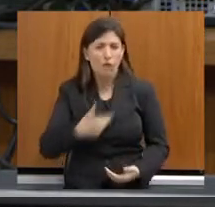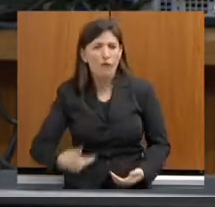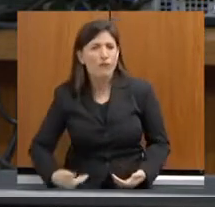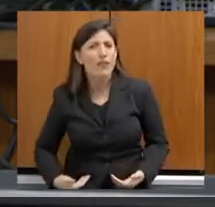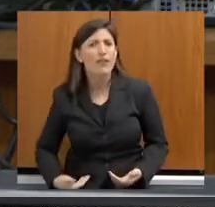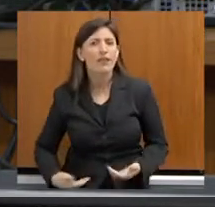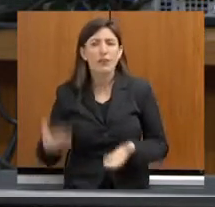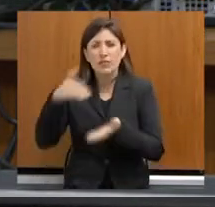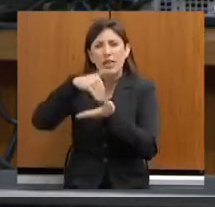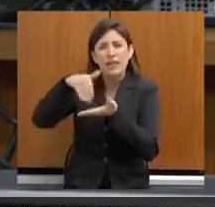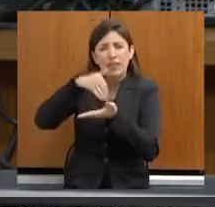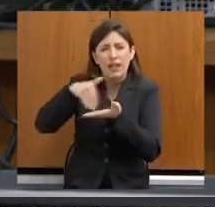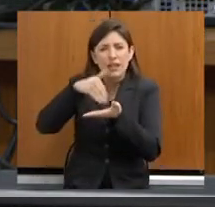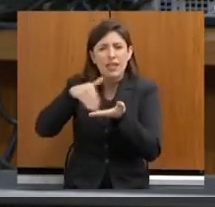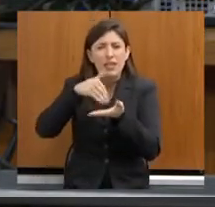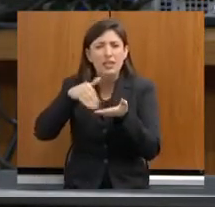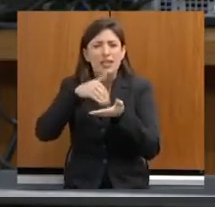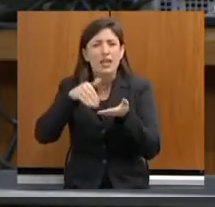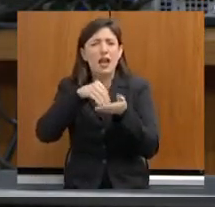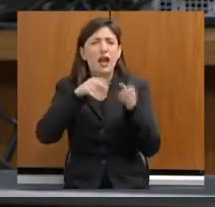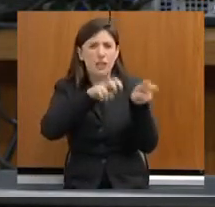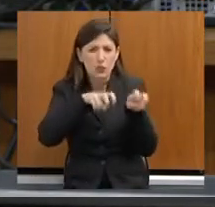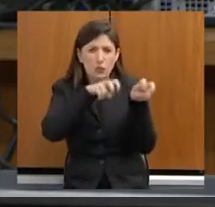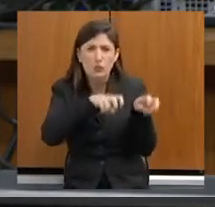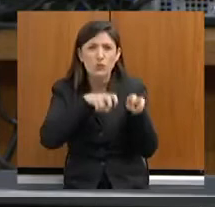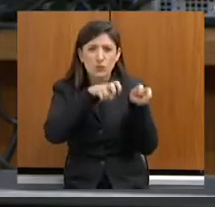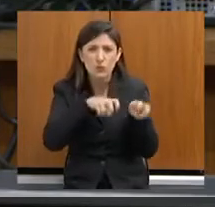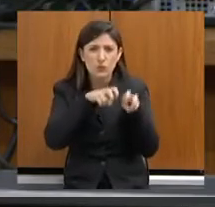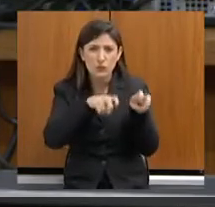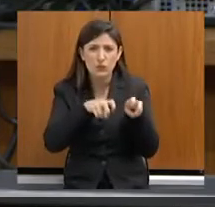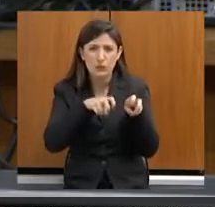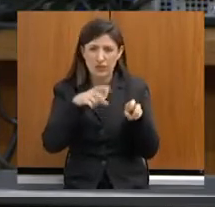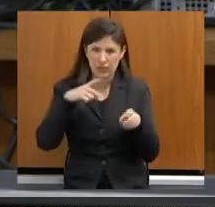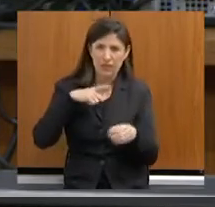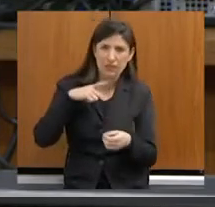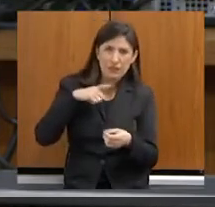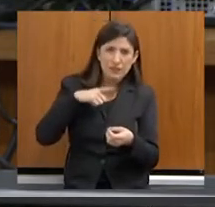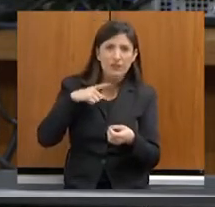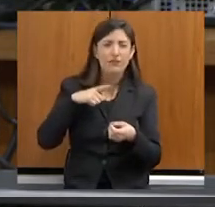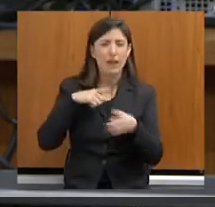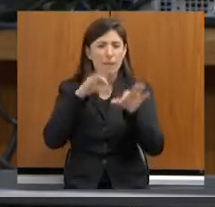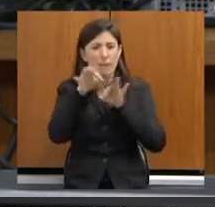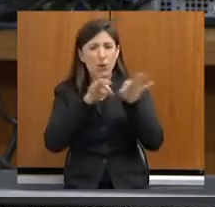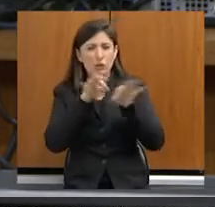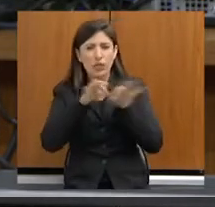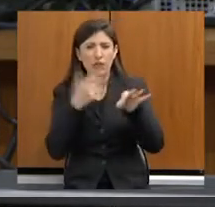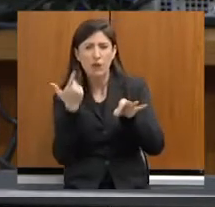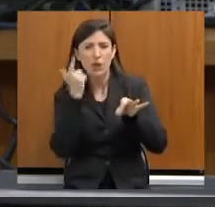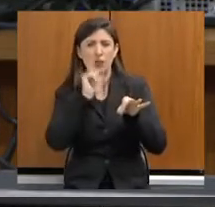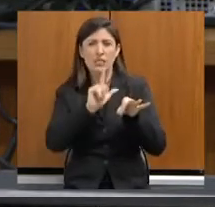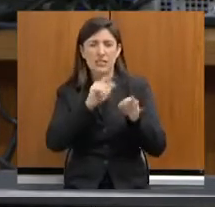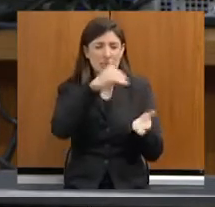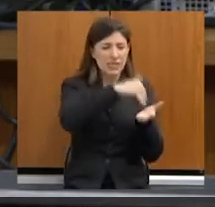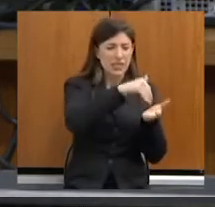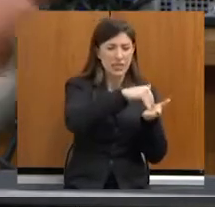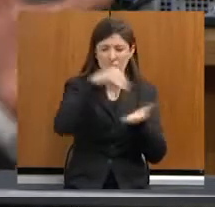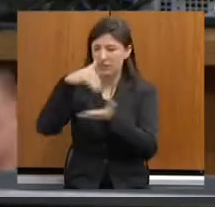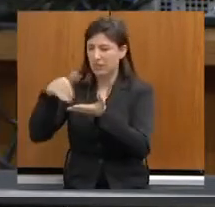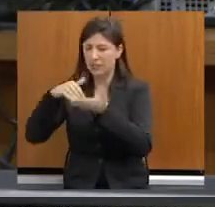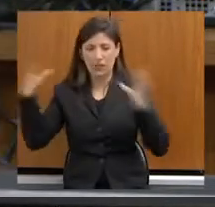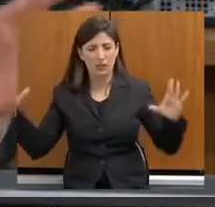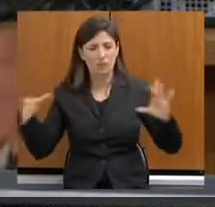secretaria de agricultura essa essa unificação esse projeto de unificação das duas secretarias